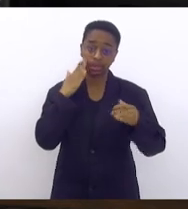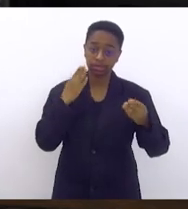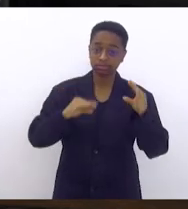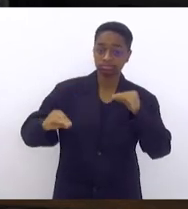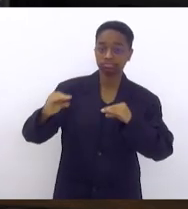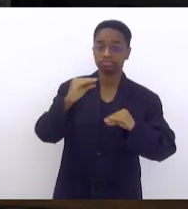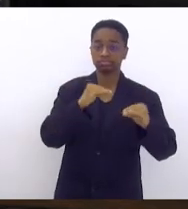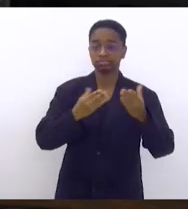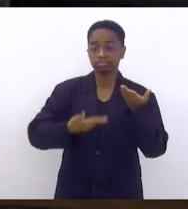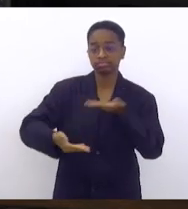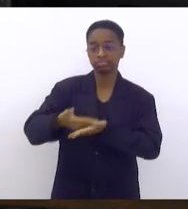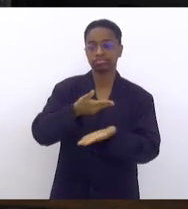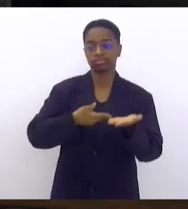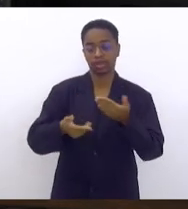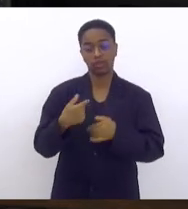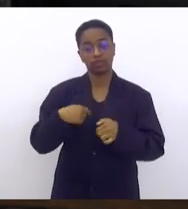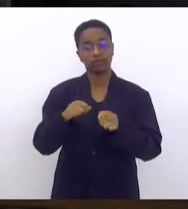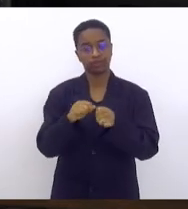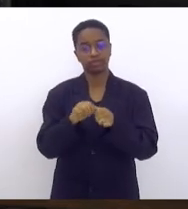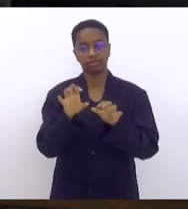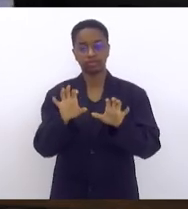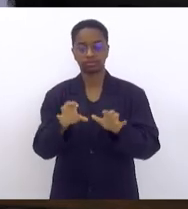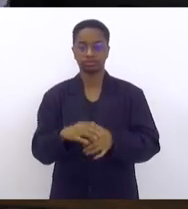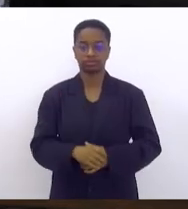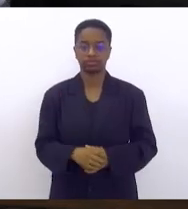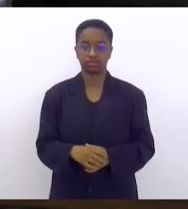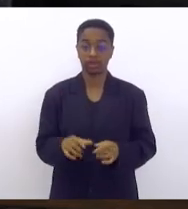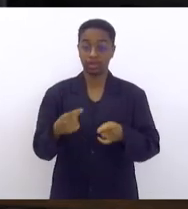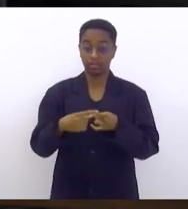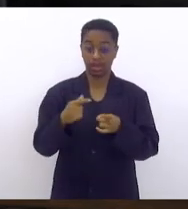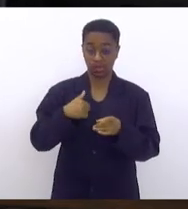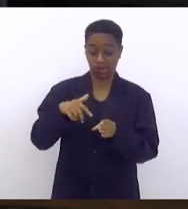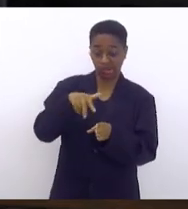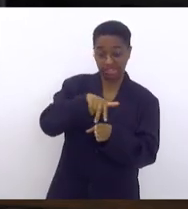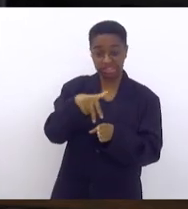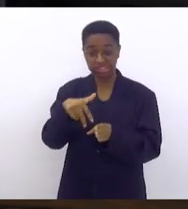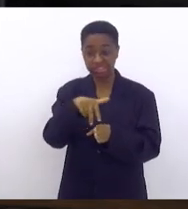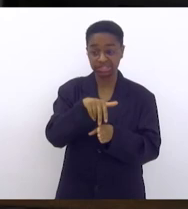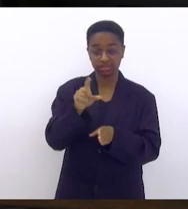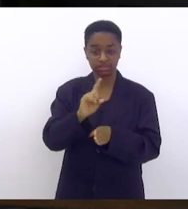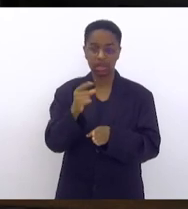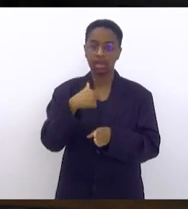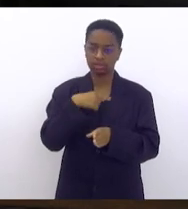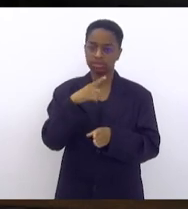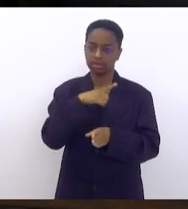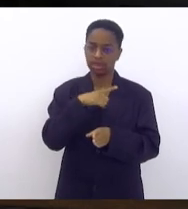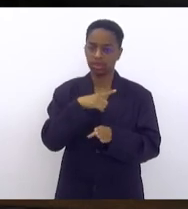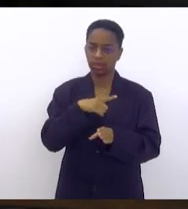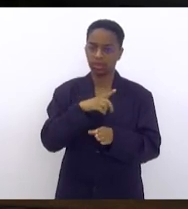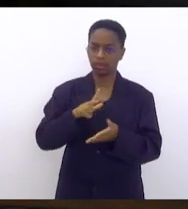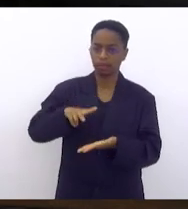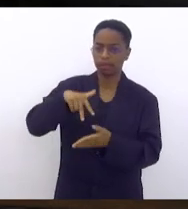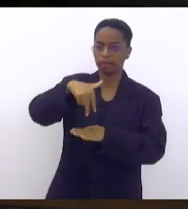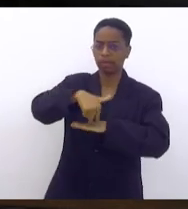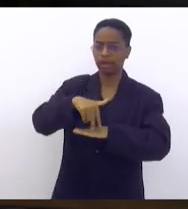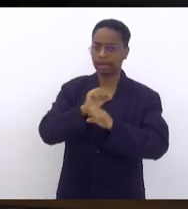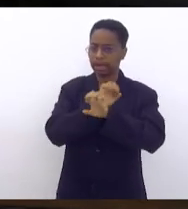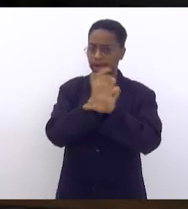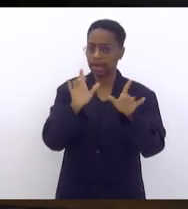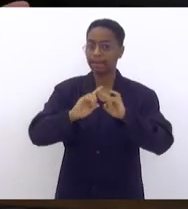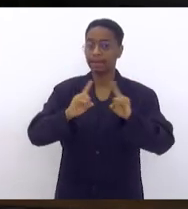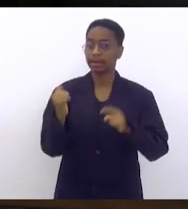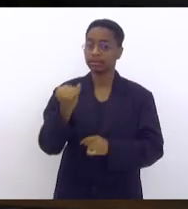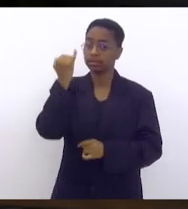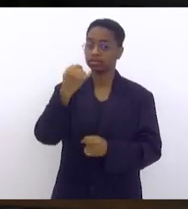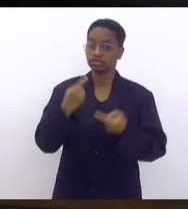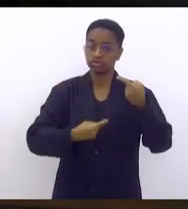estou fazendo. Entendeu? No muro eu nunca tive. Eu sempre tenho posição clara. Né? Mas acho que é importante discutir com